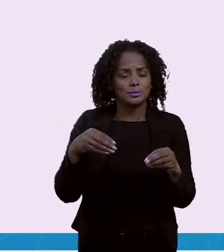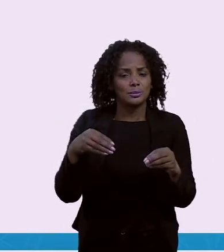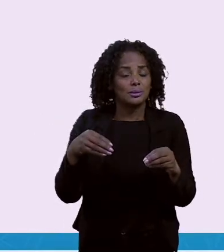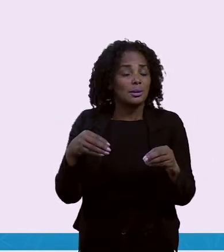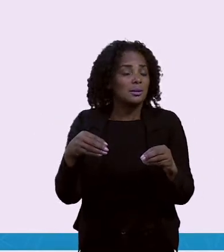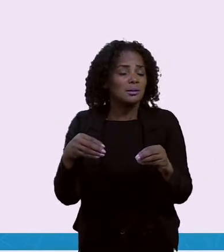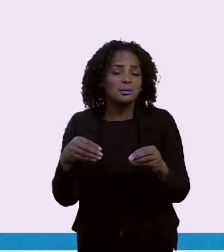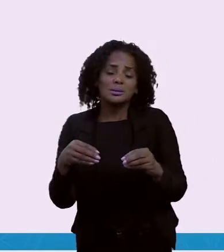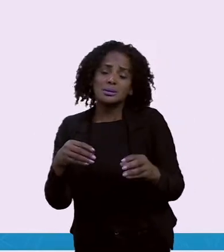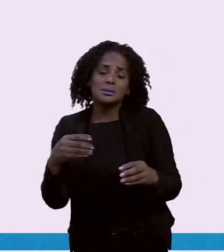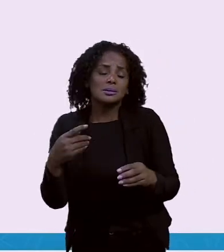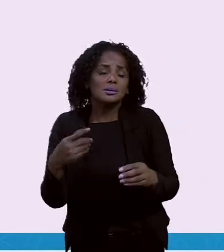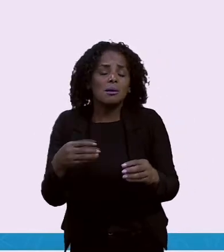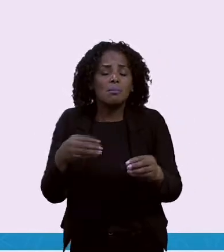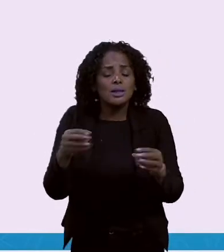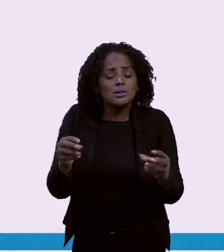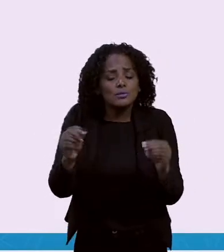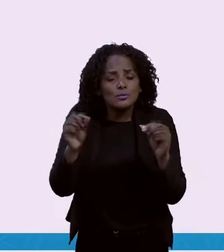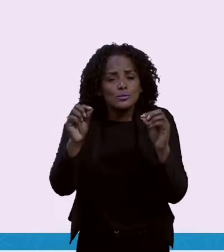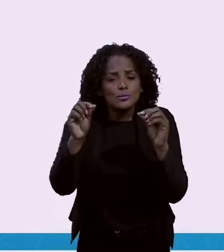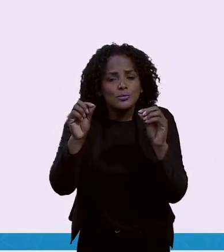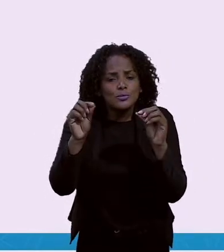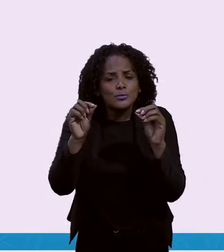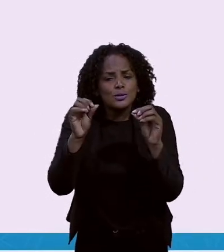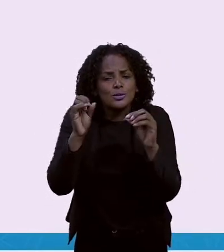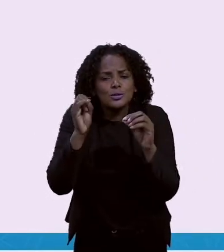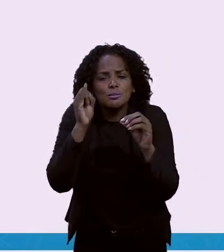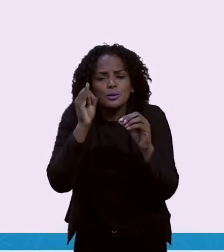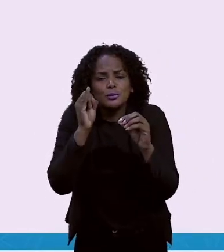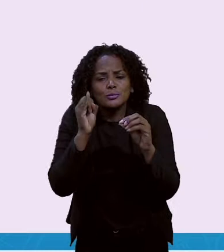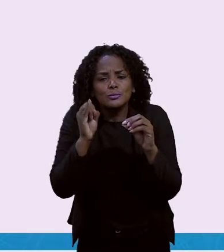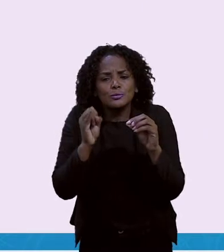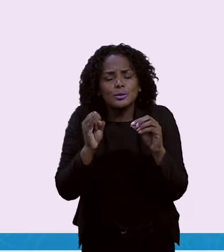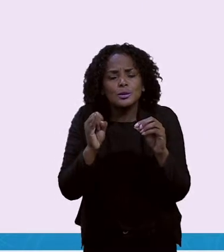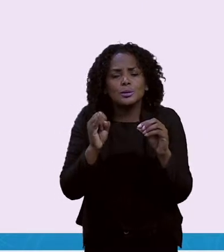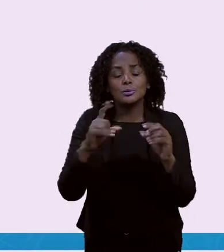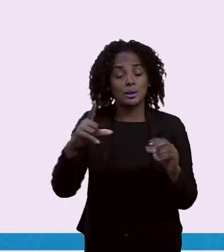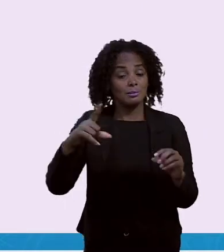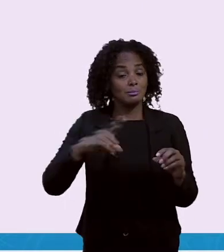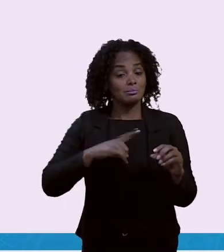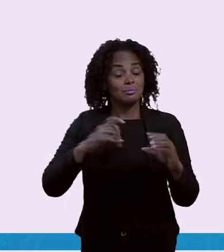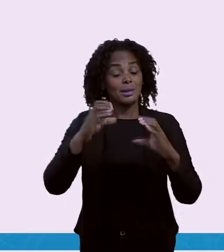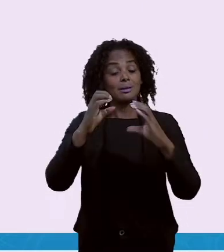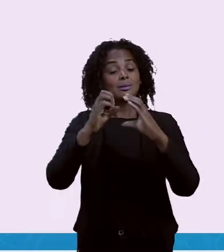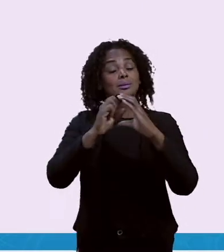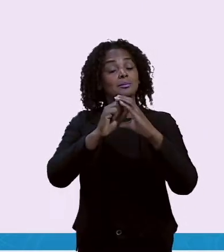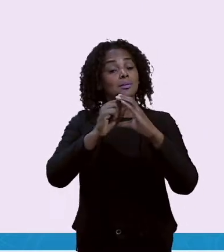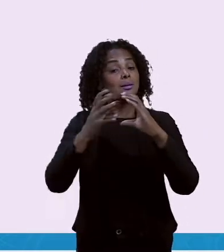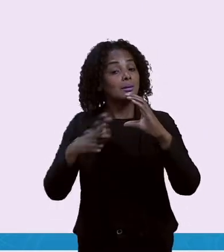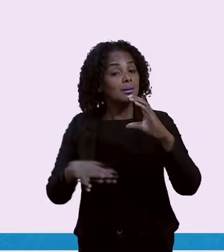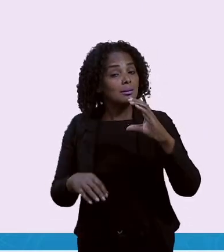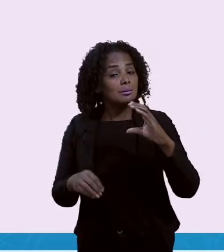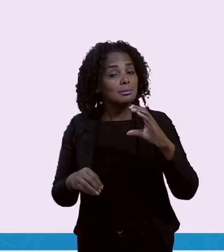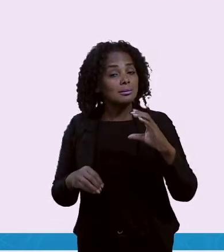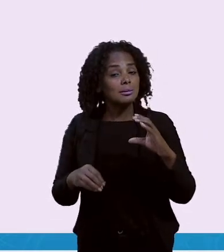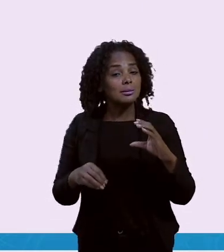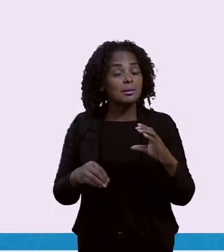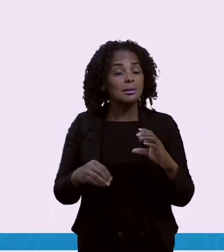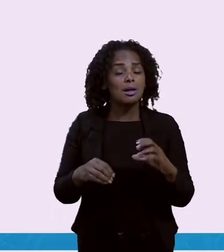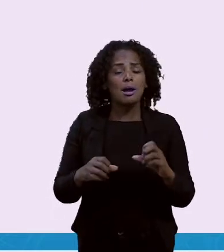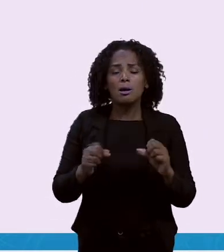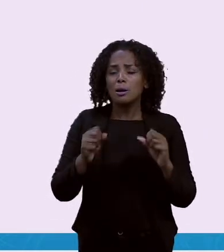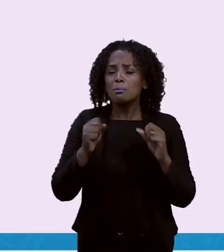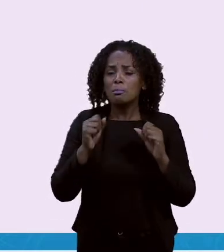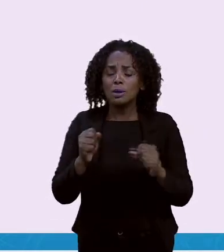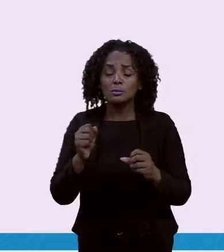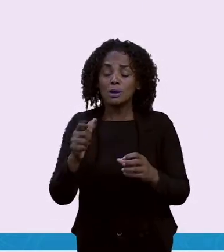são mais maleáveis, tá? Mas eles possuem aí uma característica de suportar o líquido,